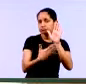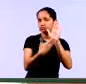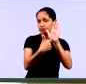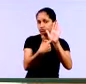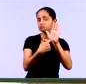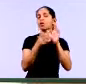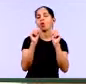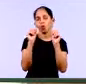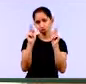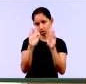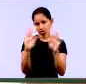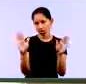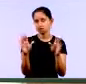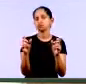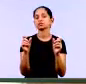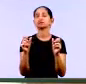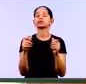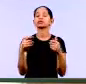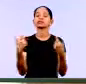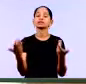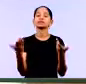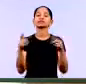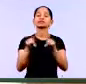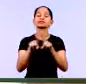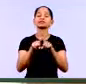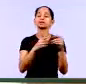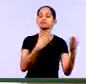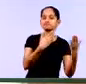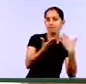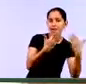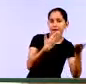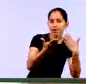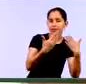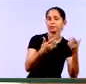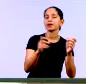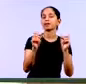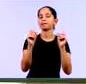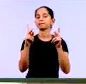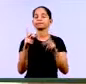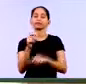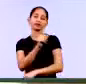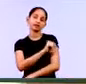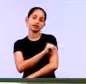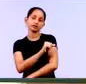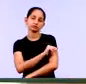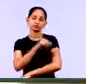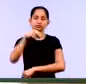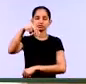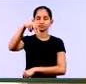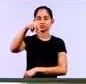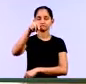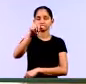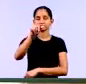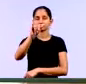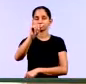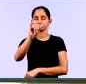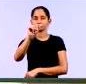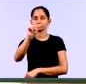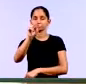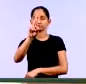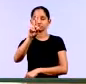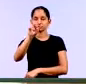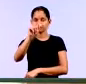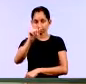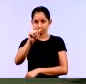comentar, já que a gente está falando nessa interatividade, que a aluna Nayara Rejane, né, hoje ela está